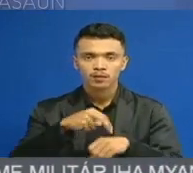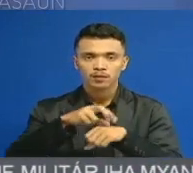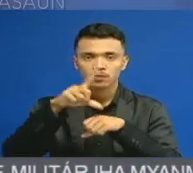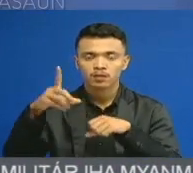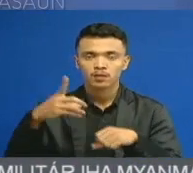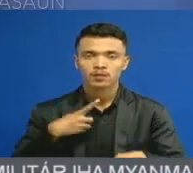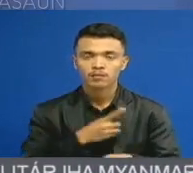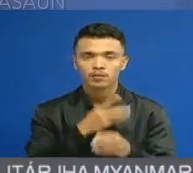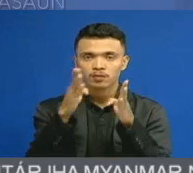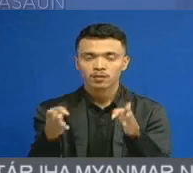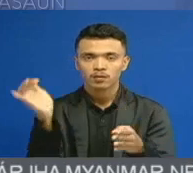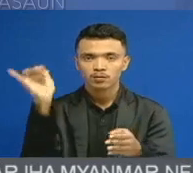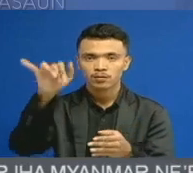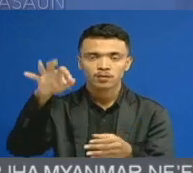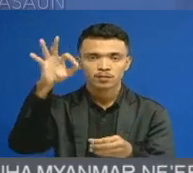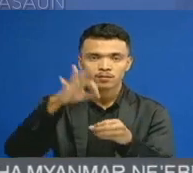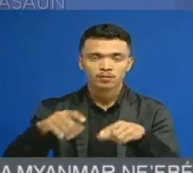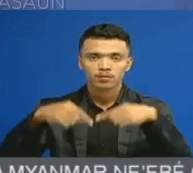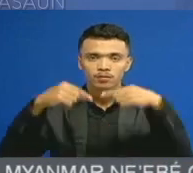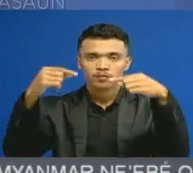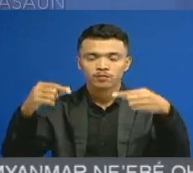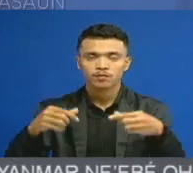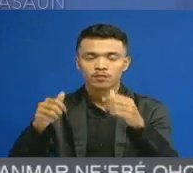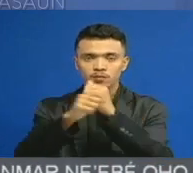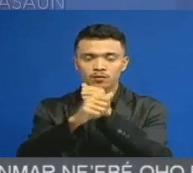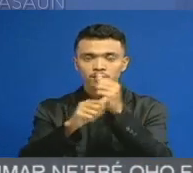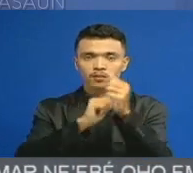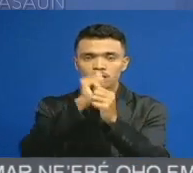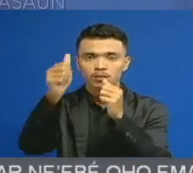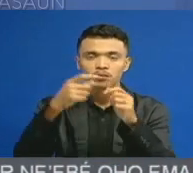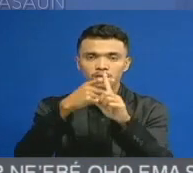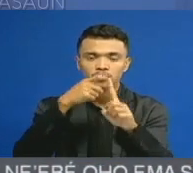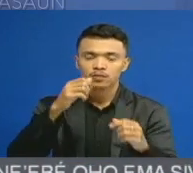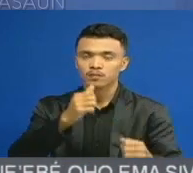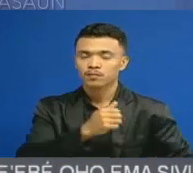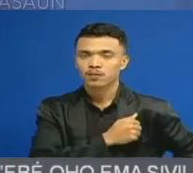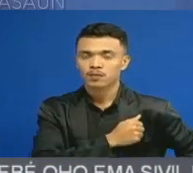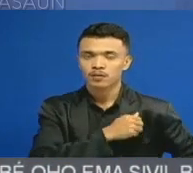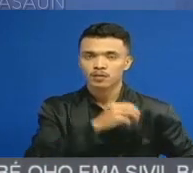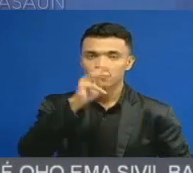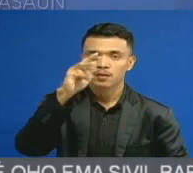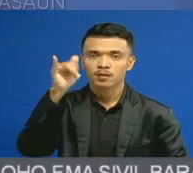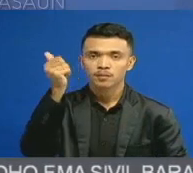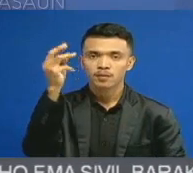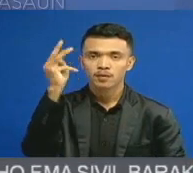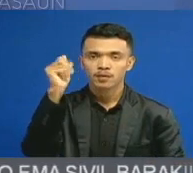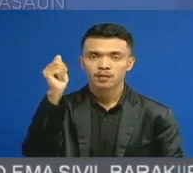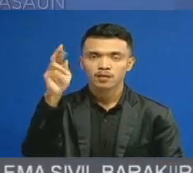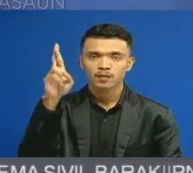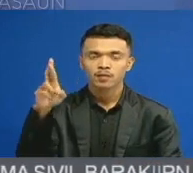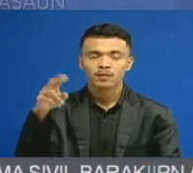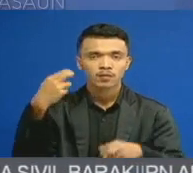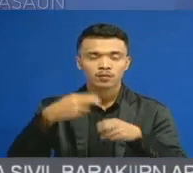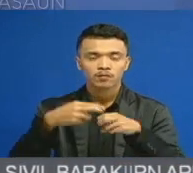Sira, aprova a resolução de Rodi, condena atos de Bemaka, Hato, Rússia e Junta Militar, Myanmar. Sim. Quer que a implicação nos vai a